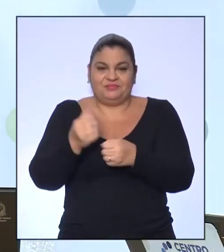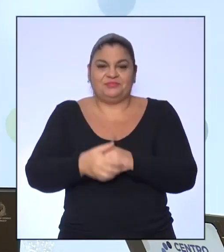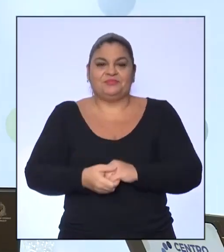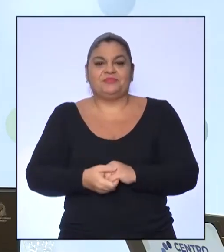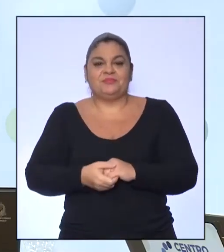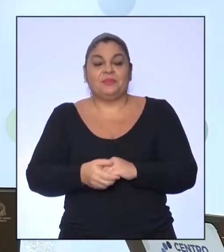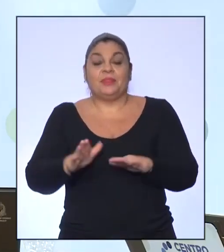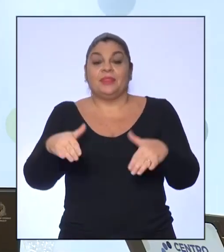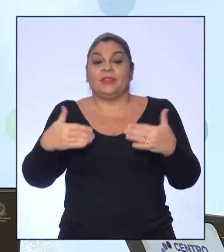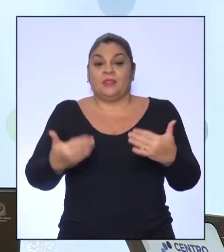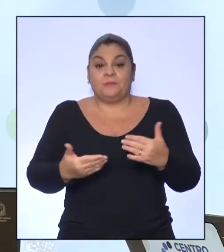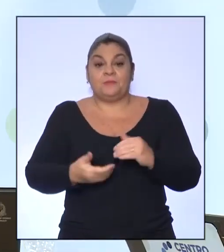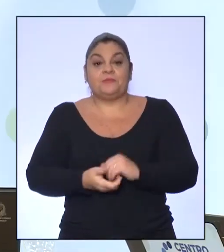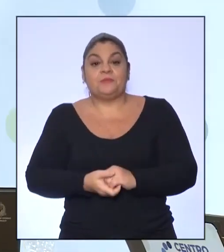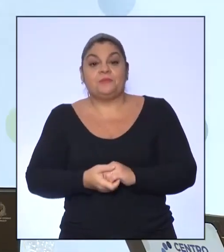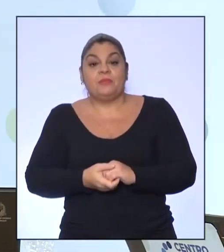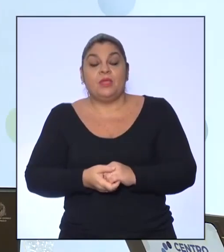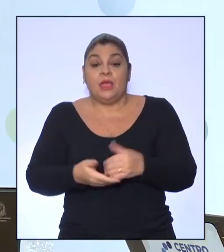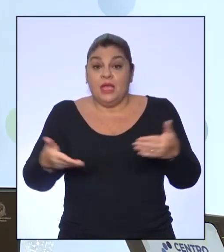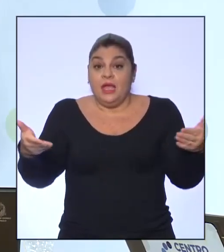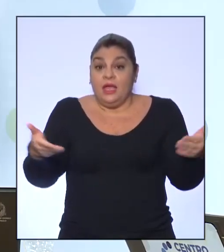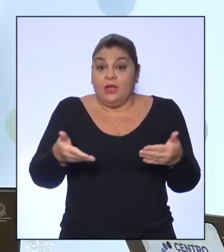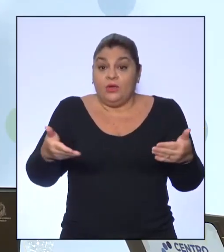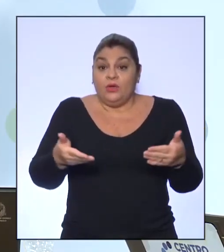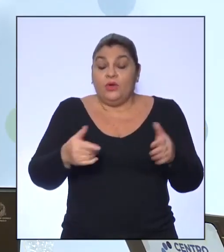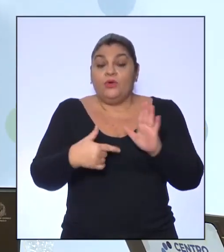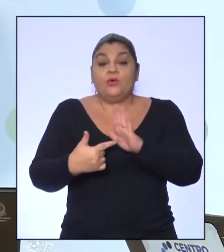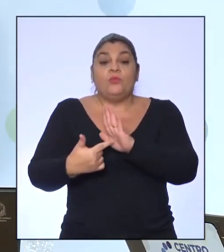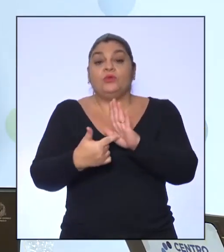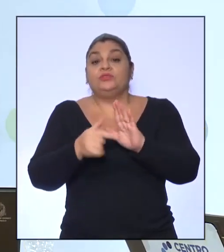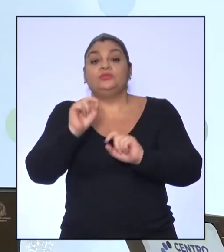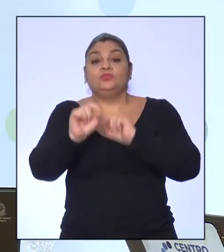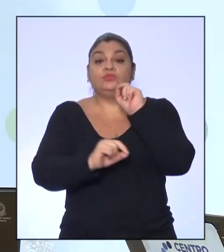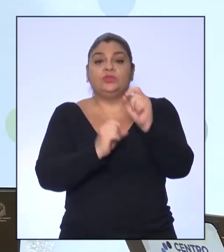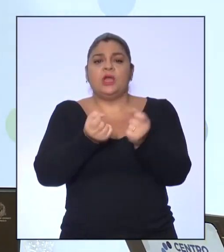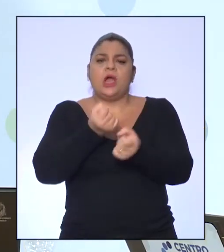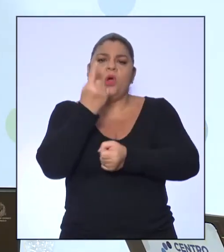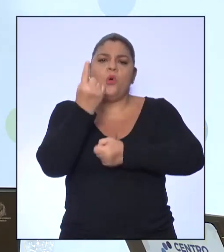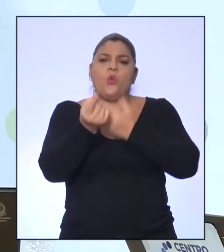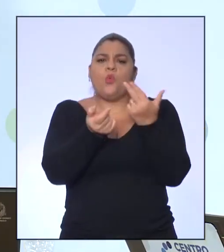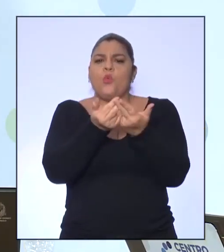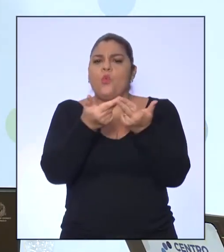lá. Gente, agora eu vou mostrar para vocês algumas